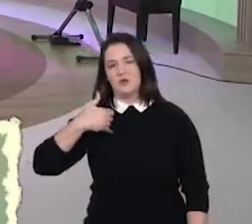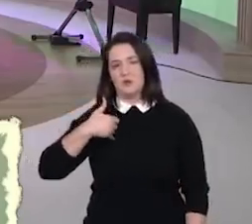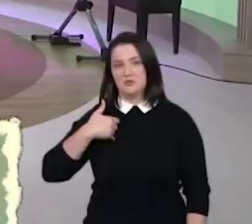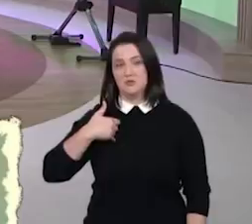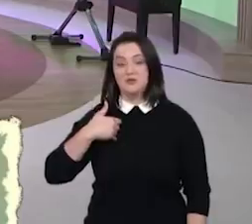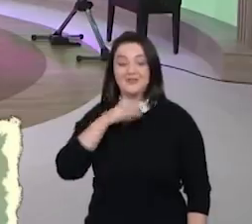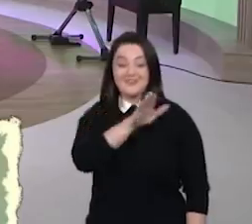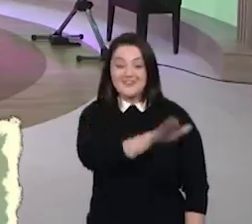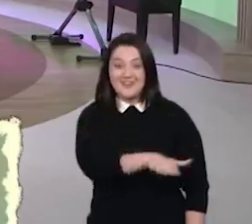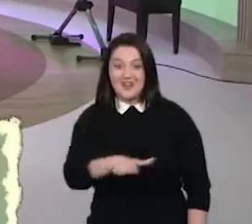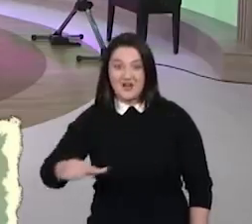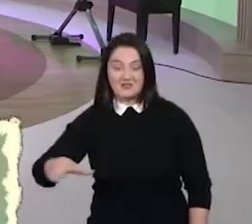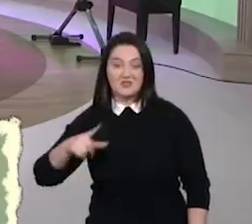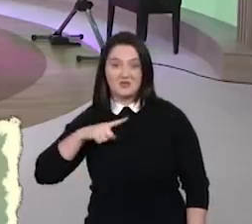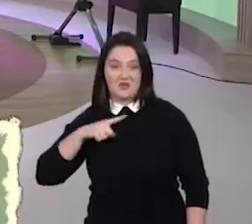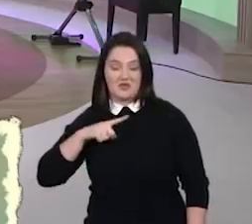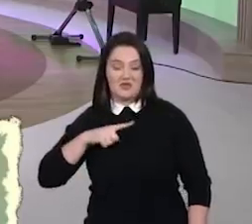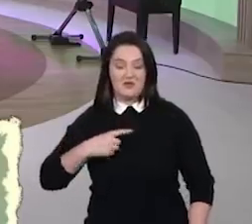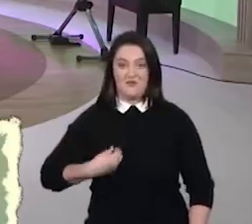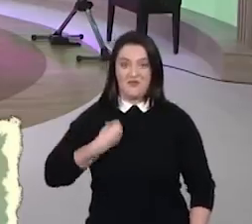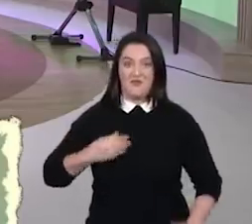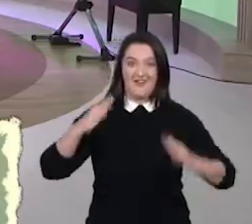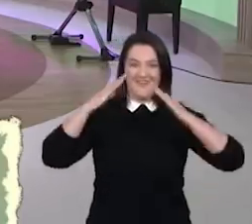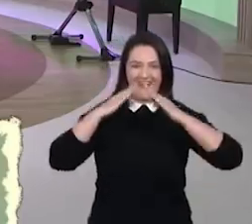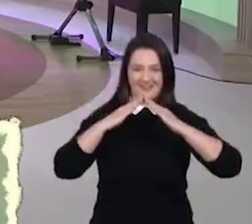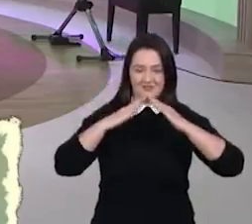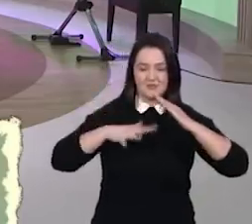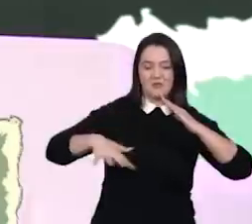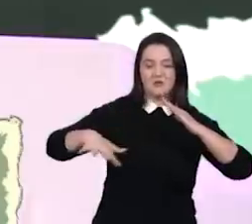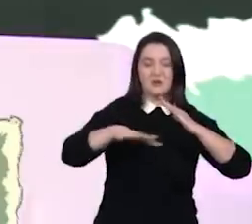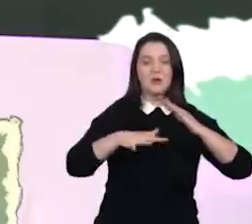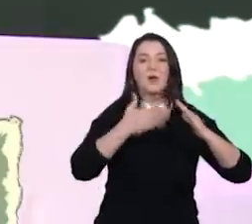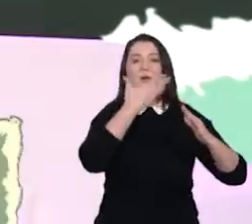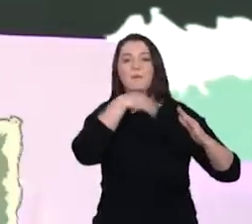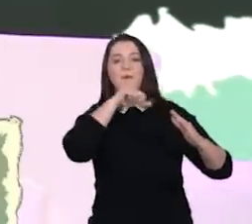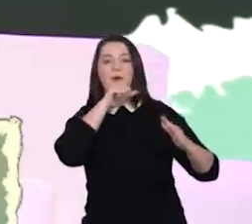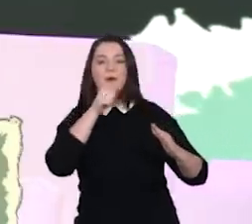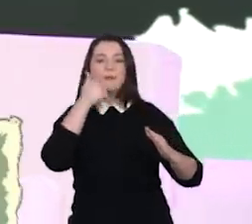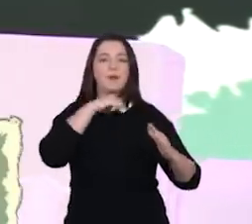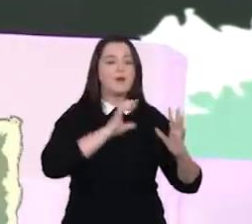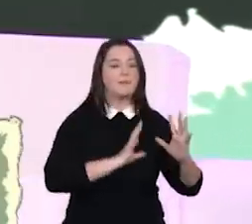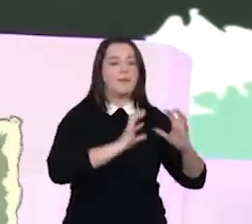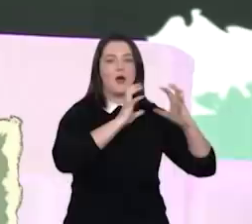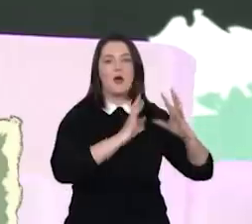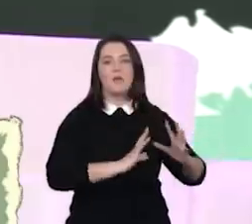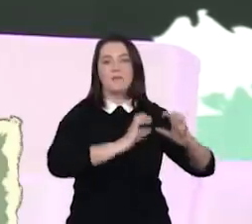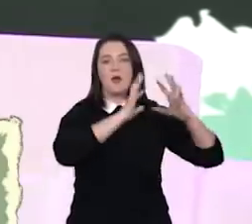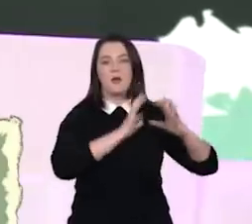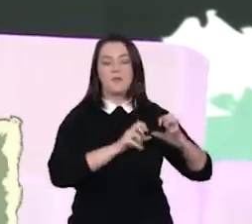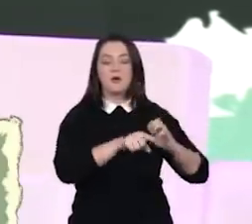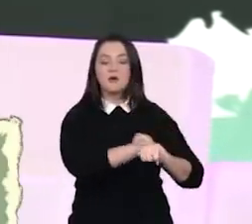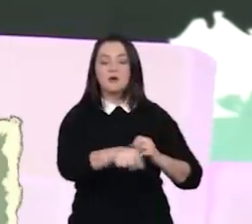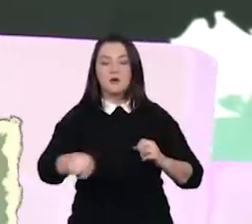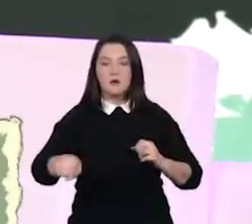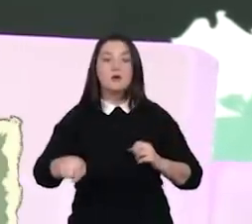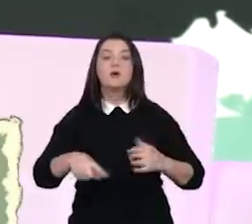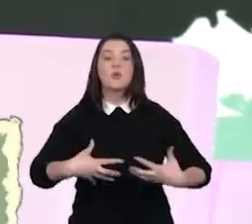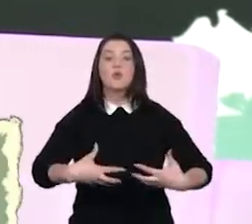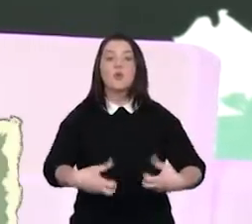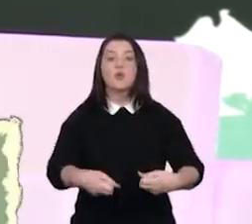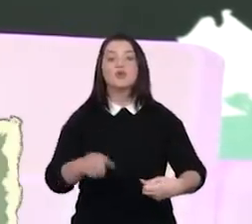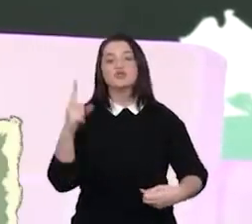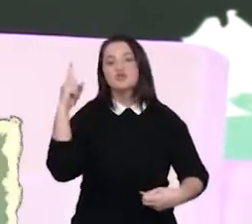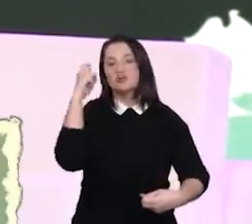em ambientes onde os pais vivem em conflito, elas têm dificuldades de aprendizagem, pode apresentar,